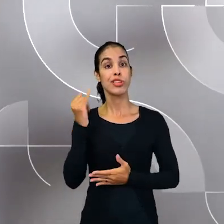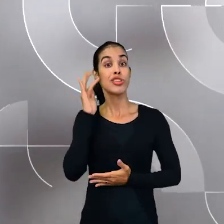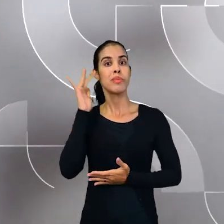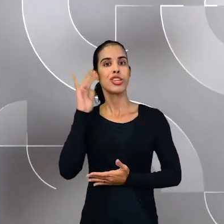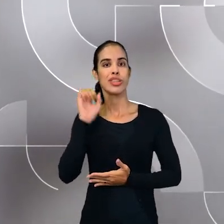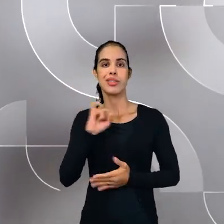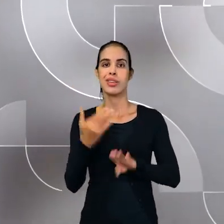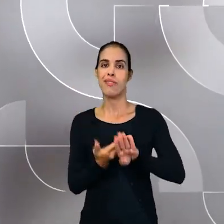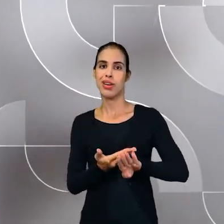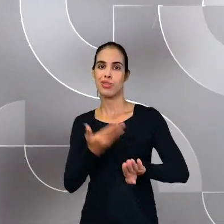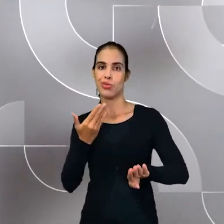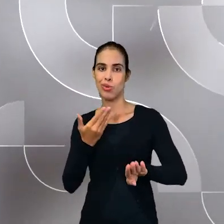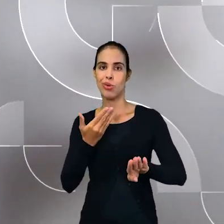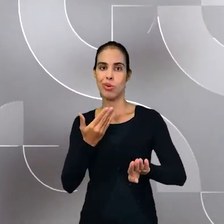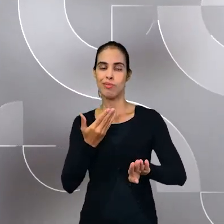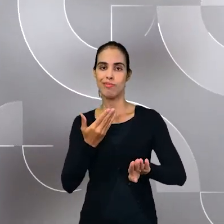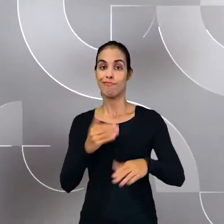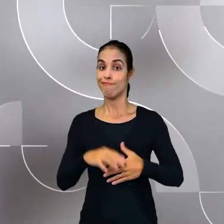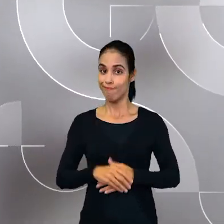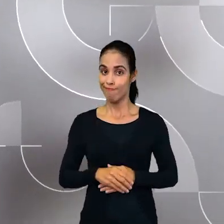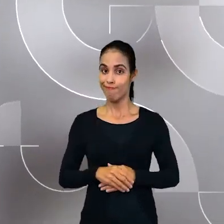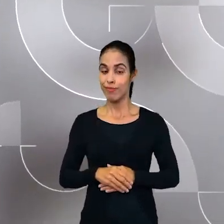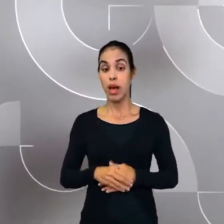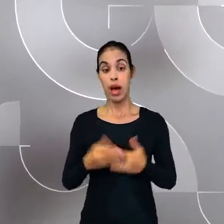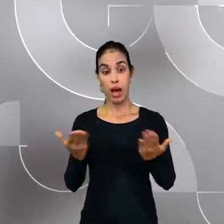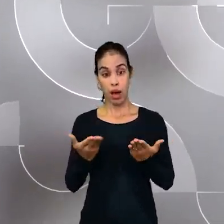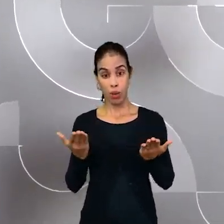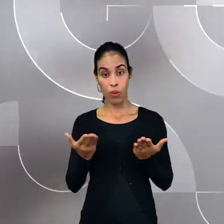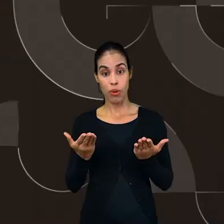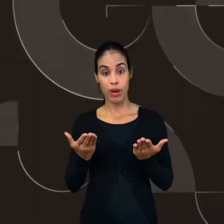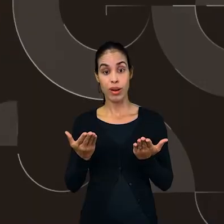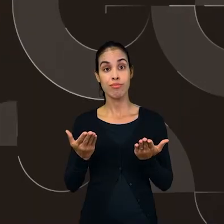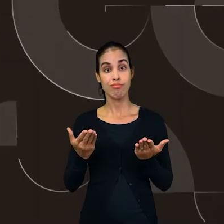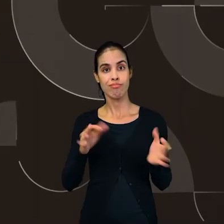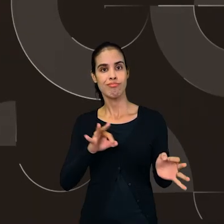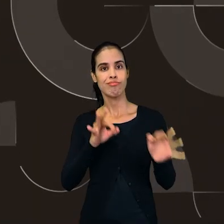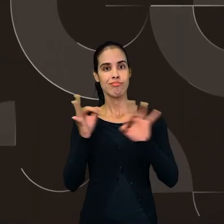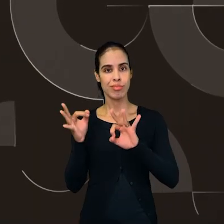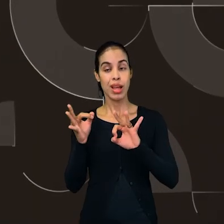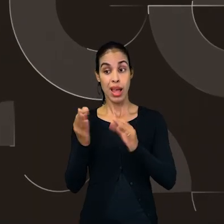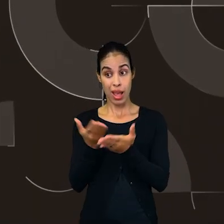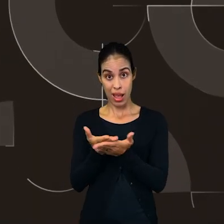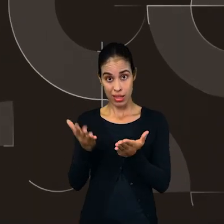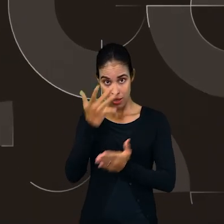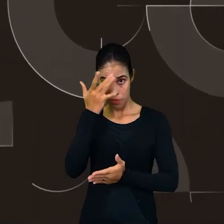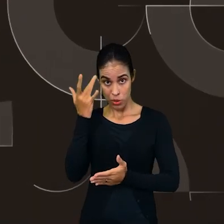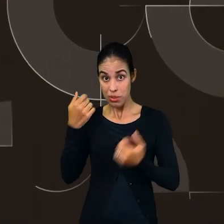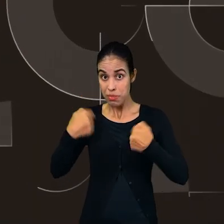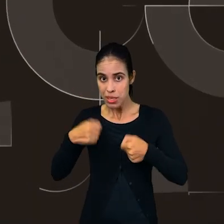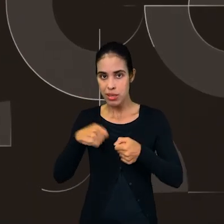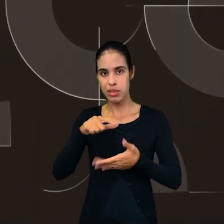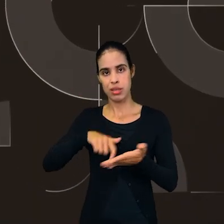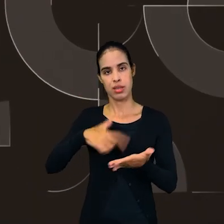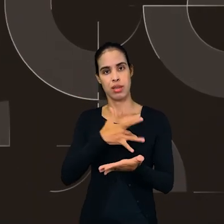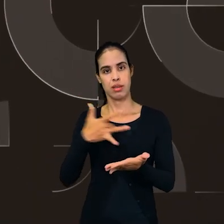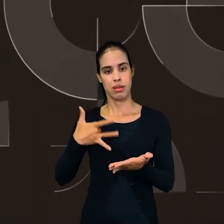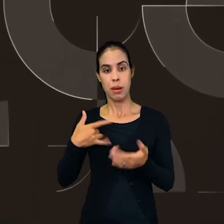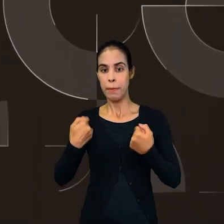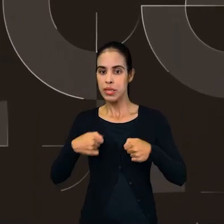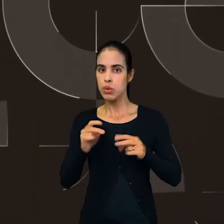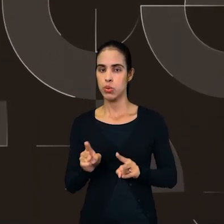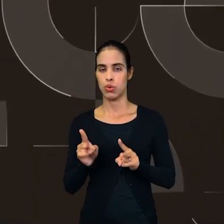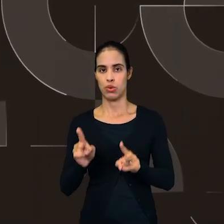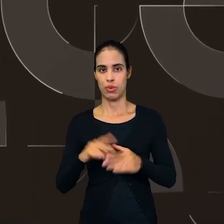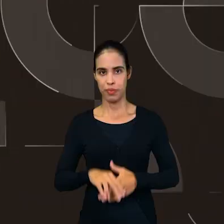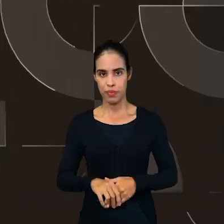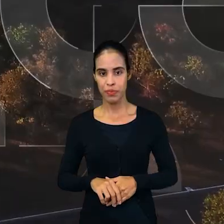rotina, imagina para quem está afastado por incapacidade permanente. A CLT deixa claro que a assistência de pessoas nessa situação